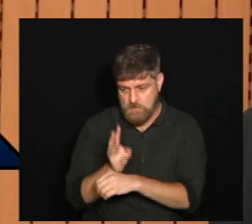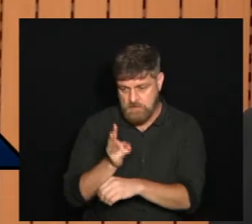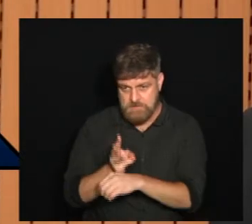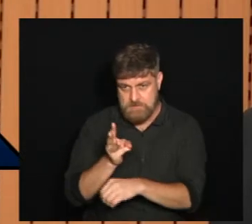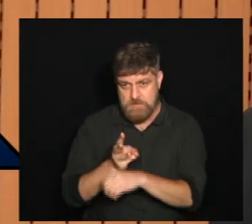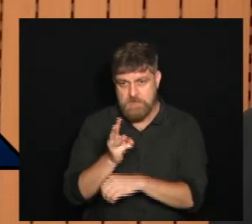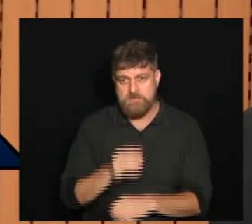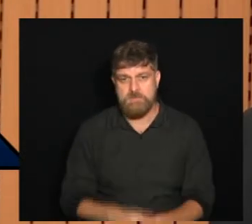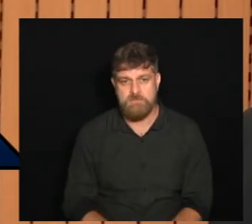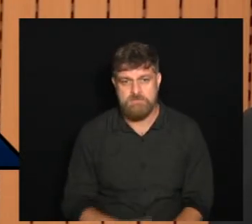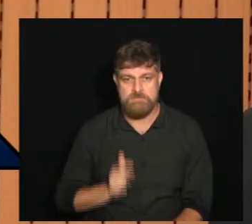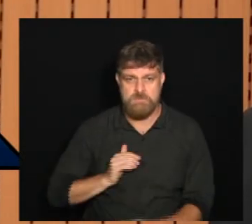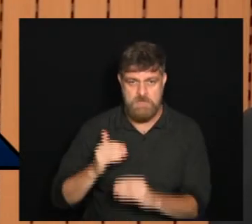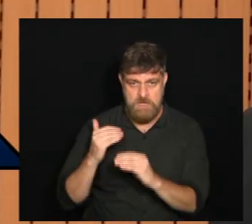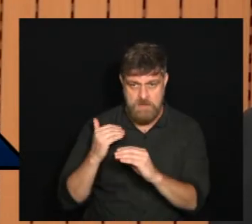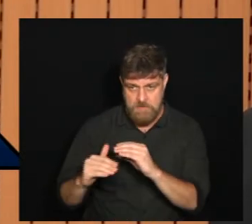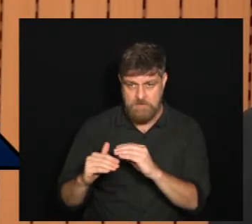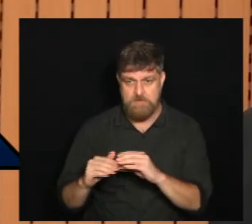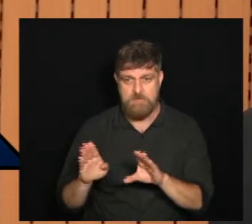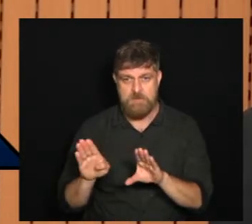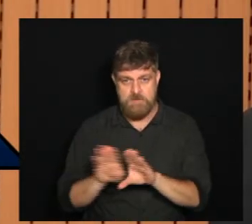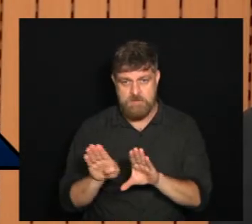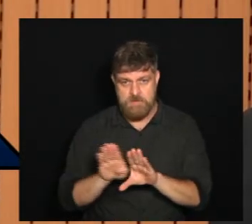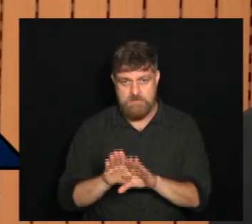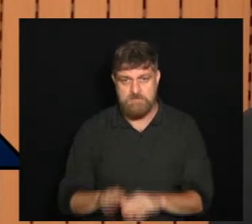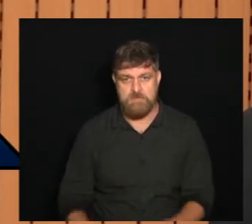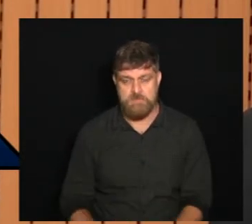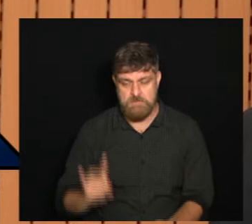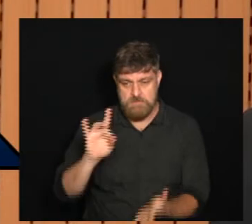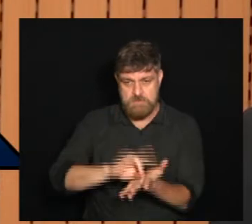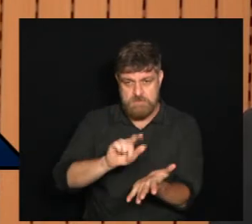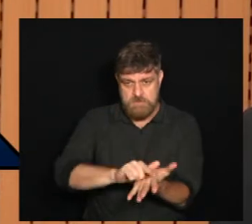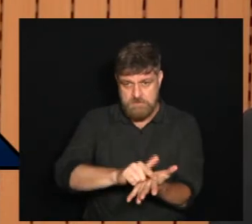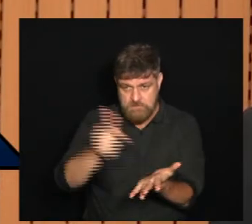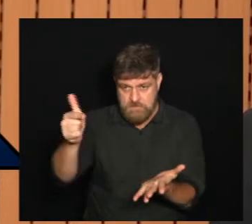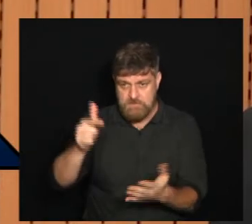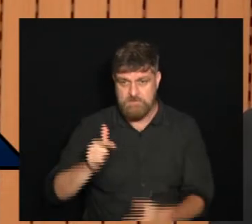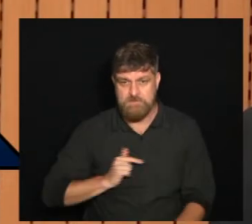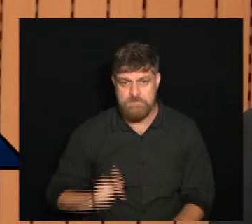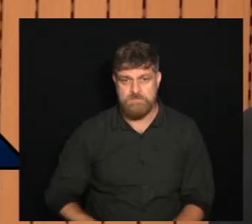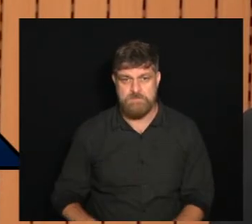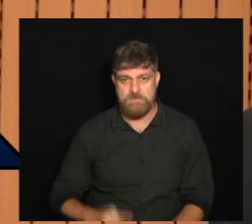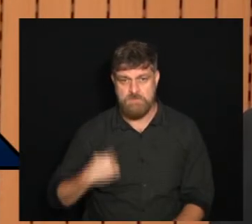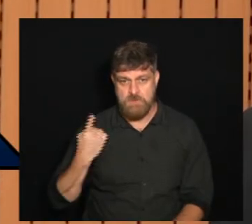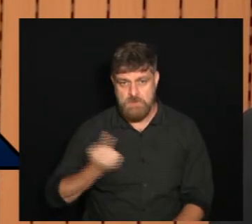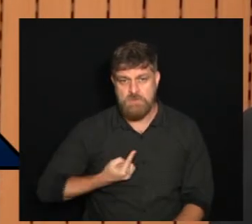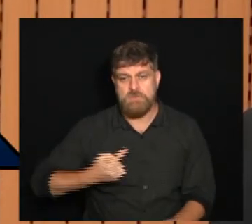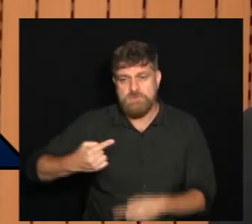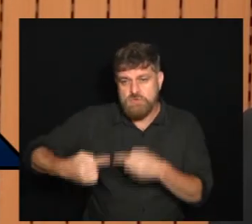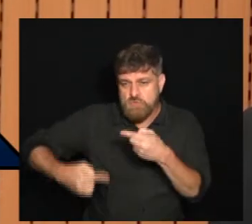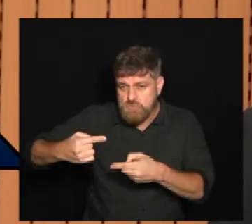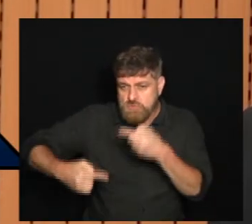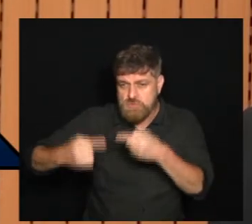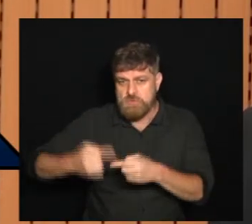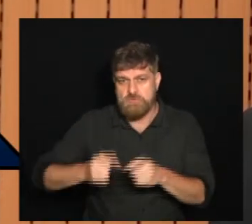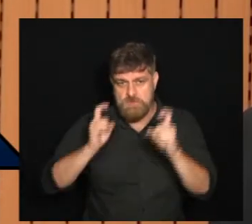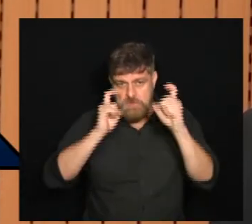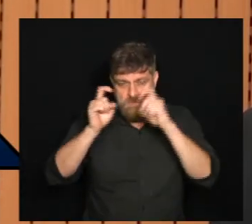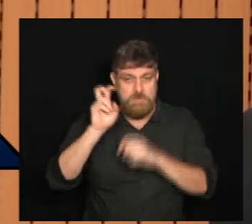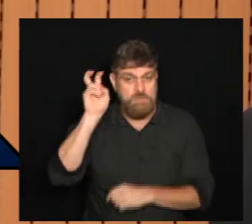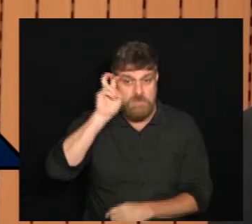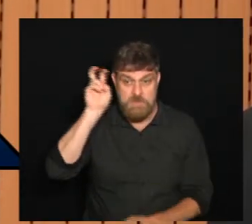WhatsApp, e-mail e pelo próprio Diário Oficial, itens que nós já discutimos na reunião da